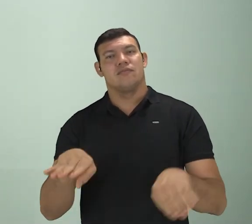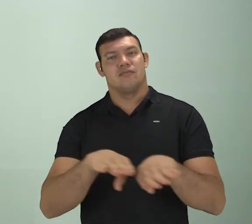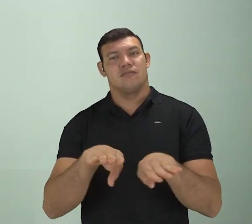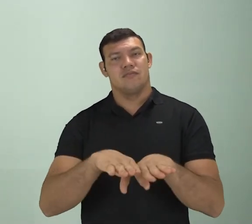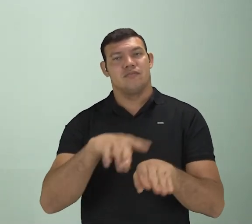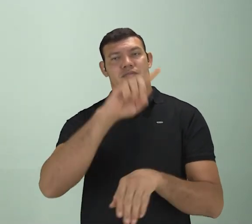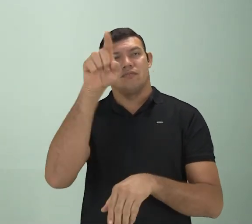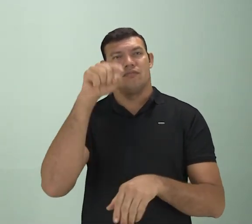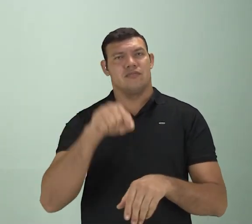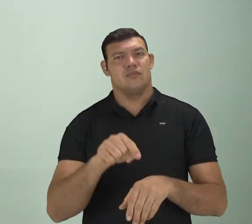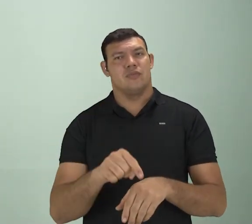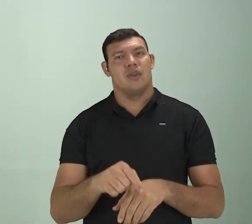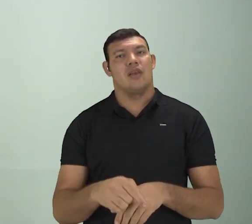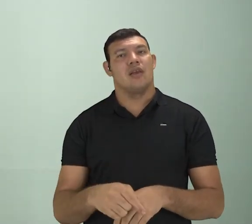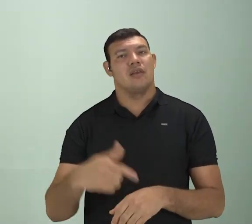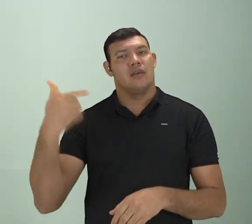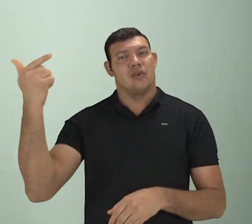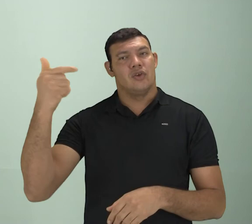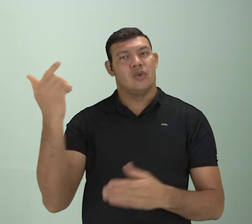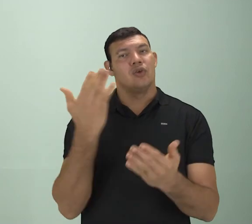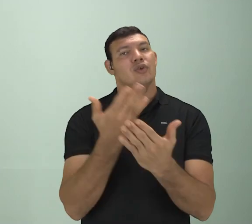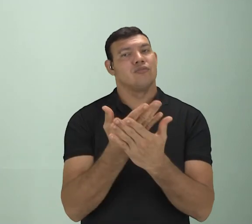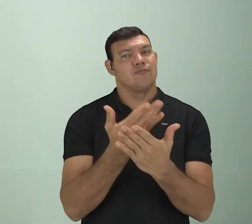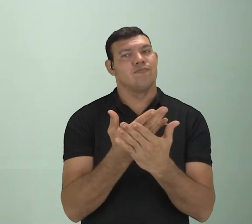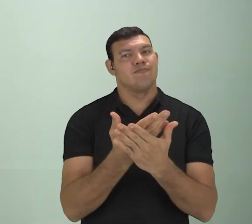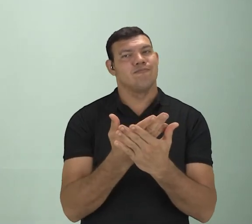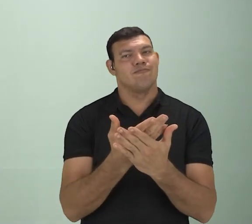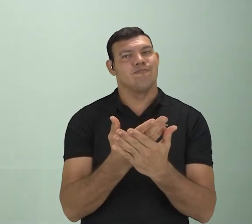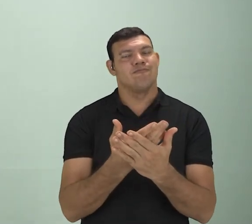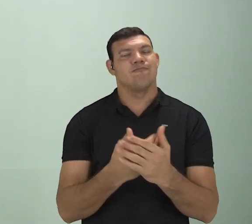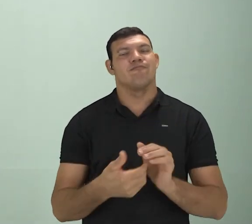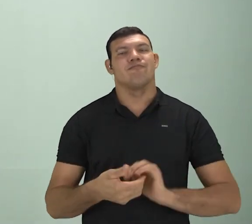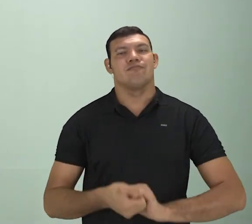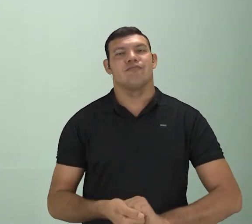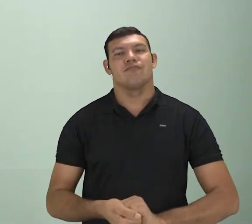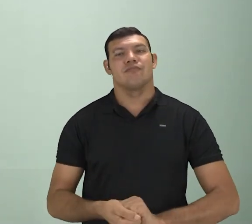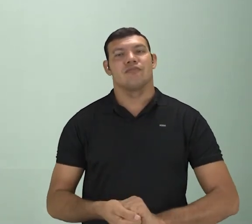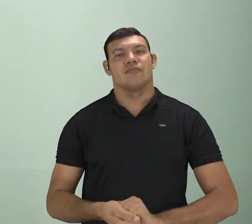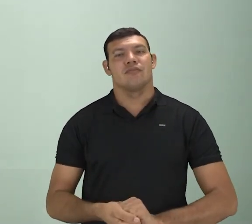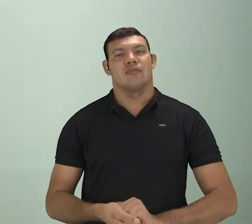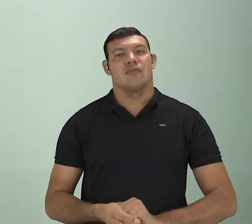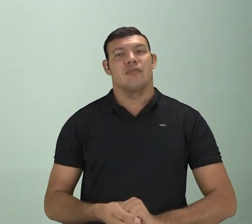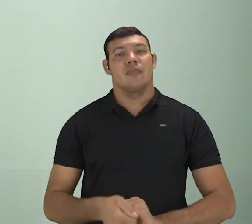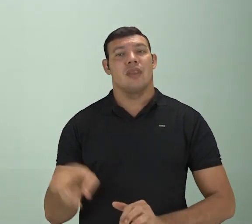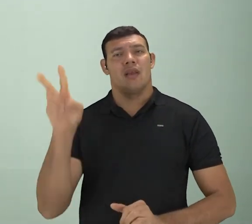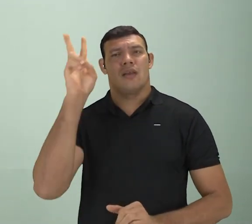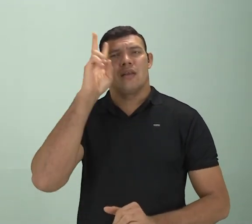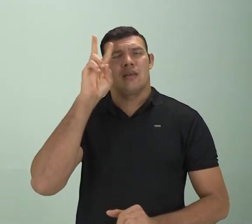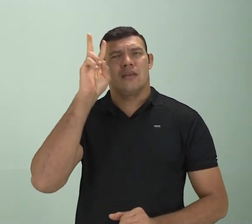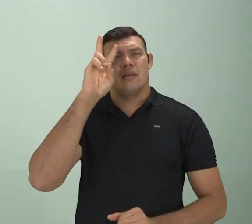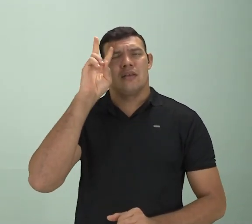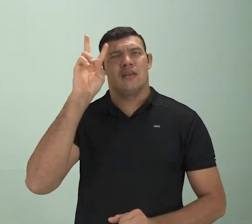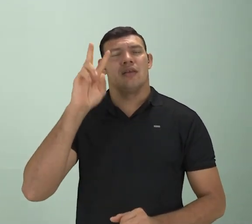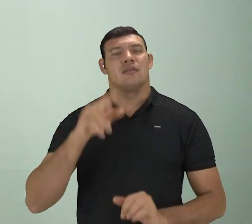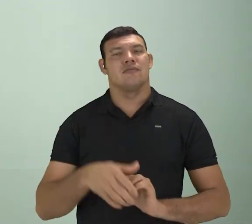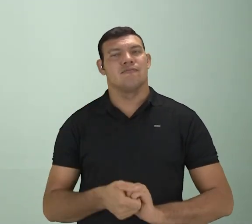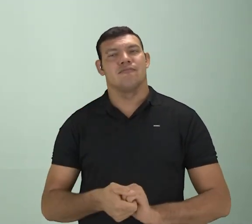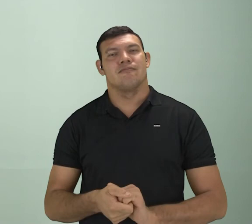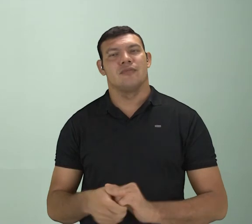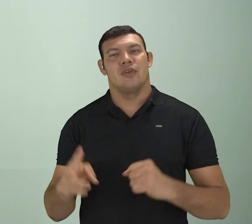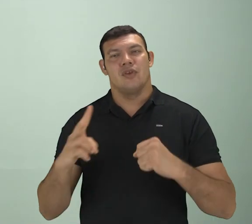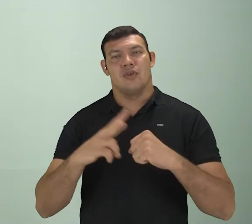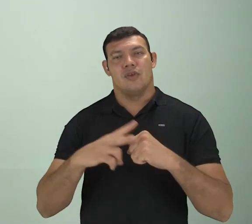lembrando que é segunda aula nós temos uma anterior com uma forma afirmativa vamos lembrar o passo perfeito fala sobre o